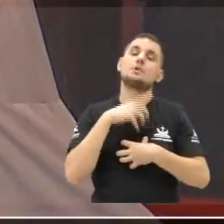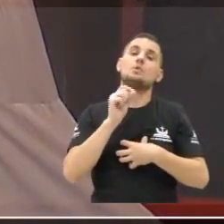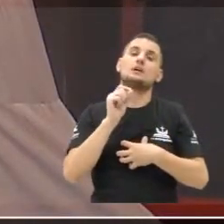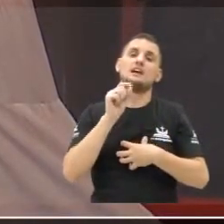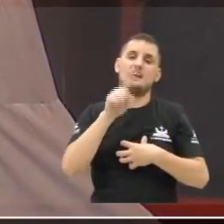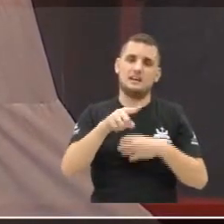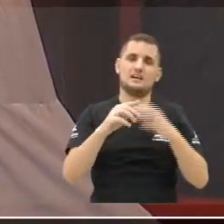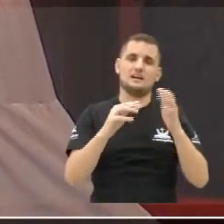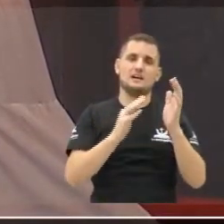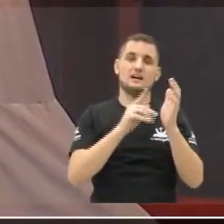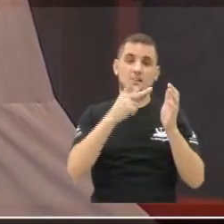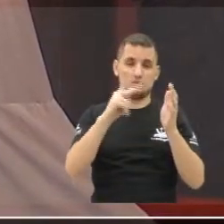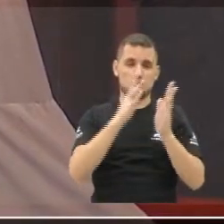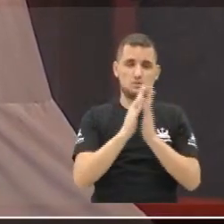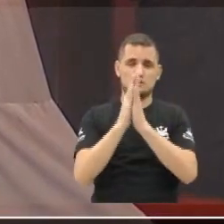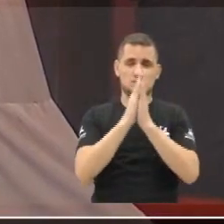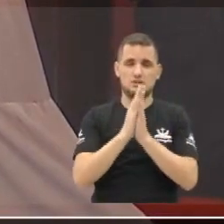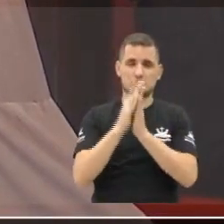oração subindo aos céus.